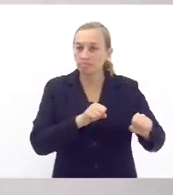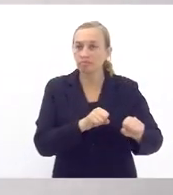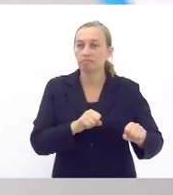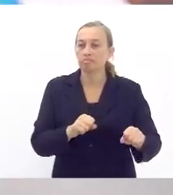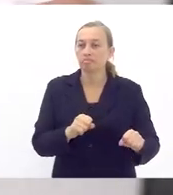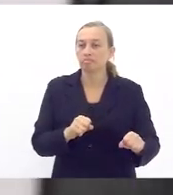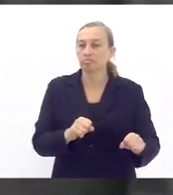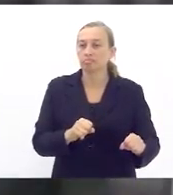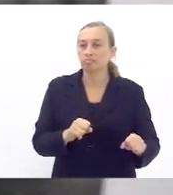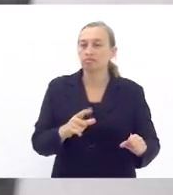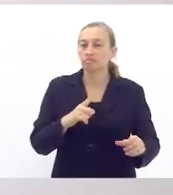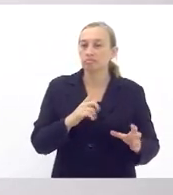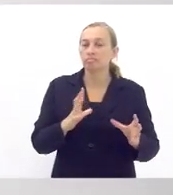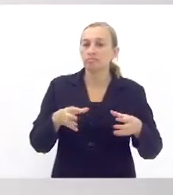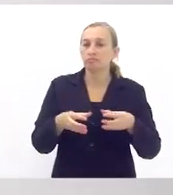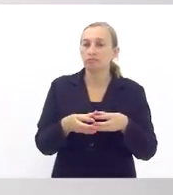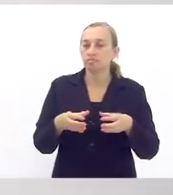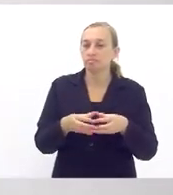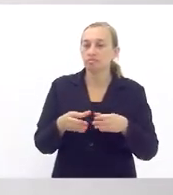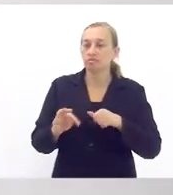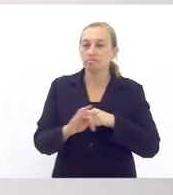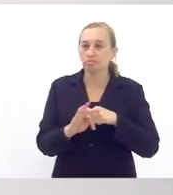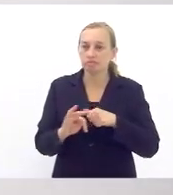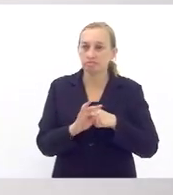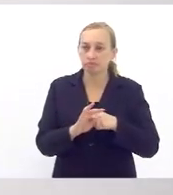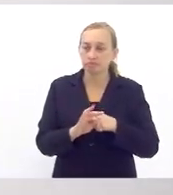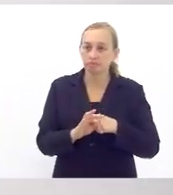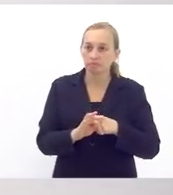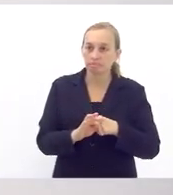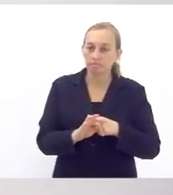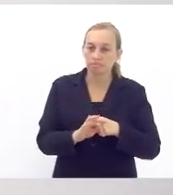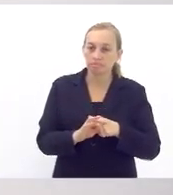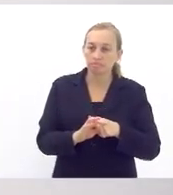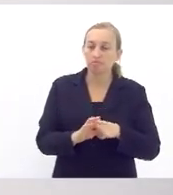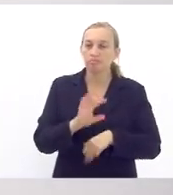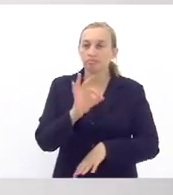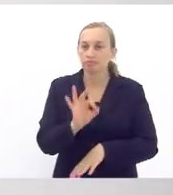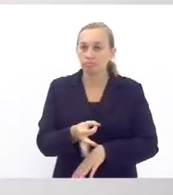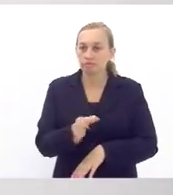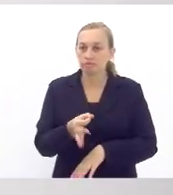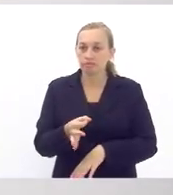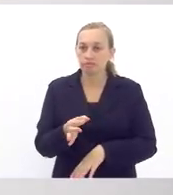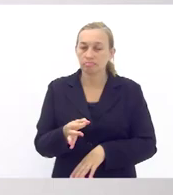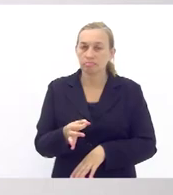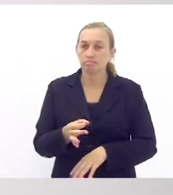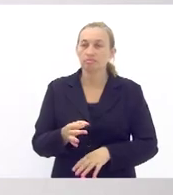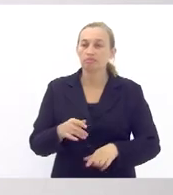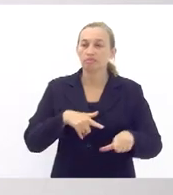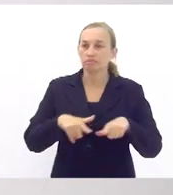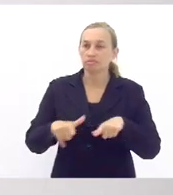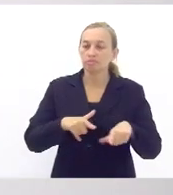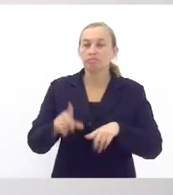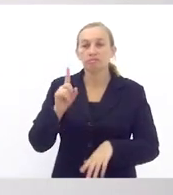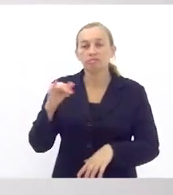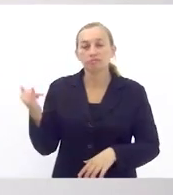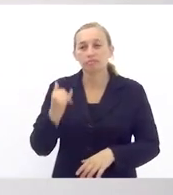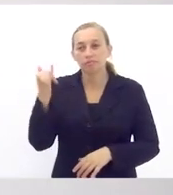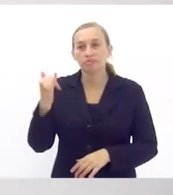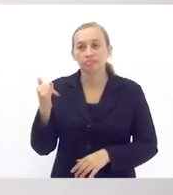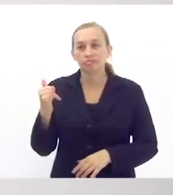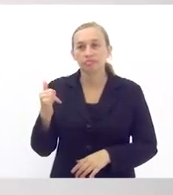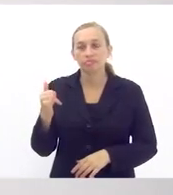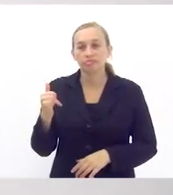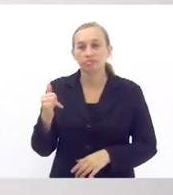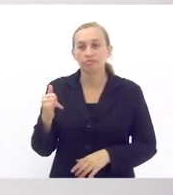composição de um corpo técnico de um corpo docente específico para essas finalidades e é importante que a gente